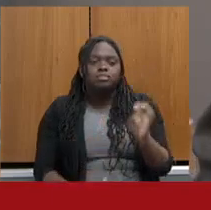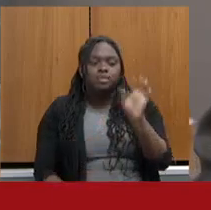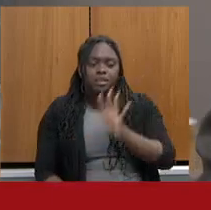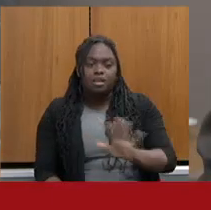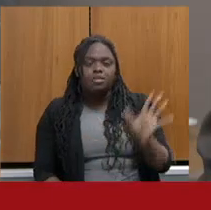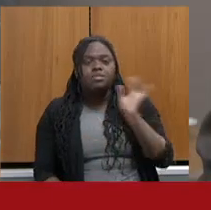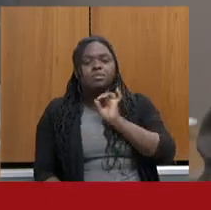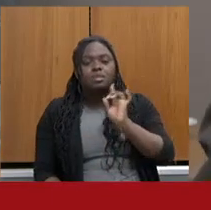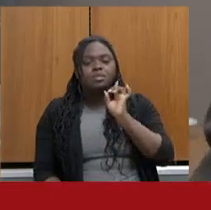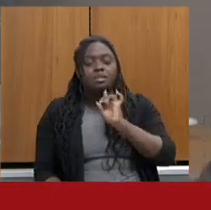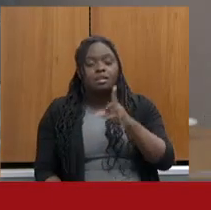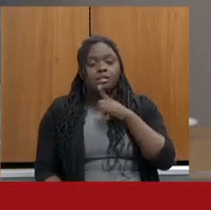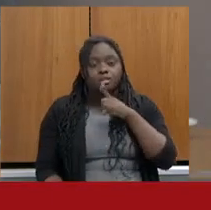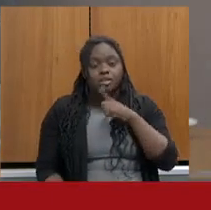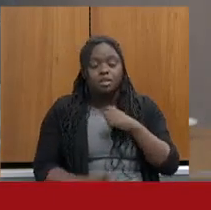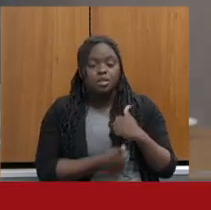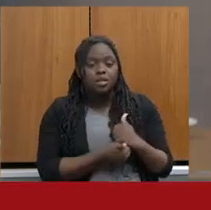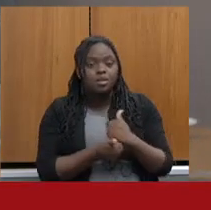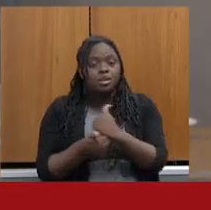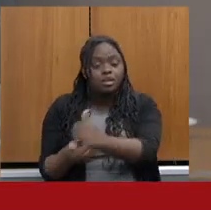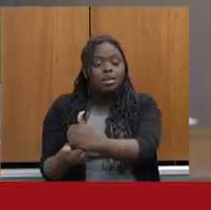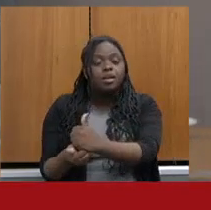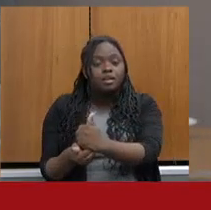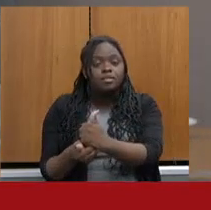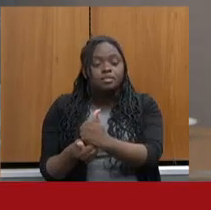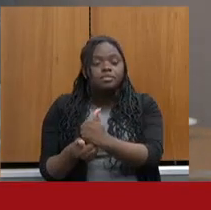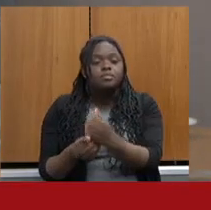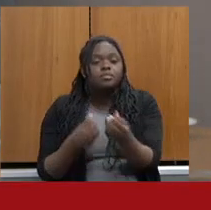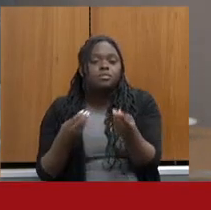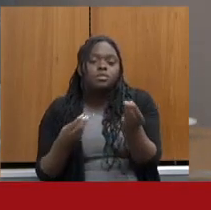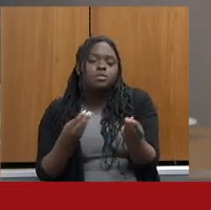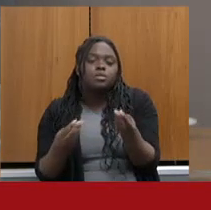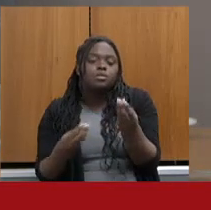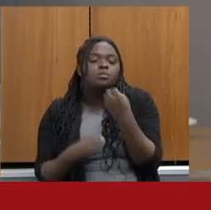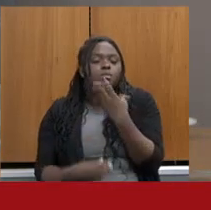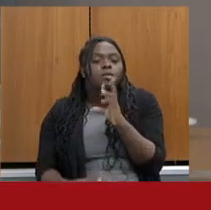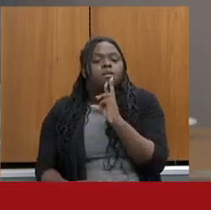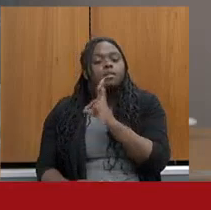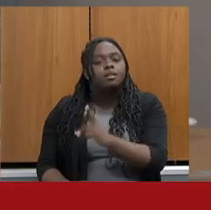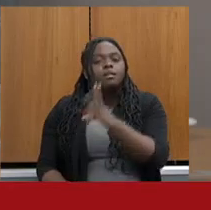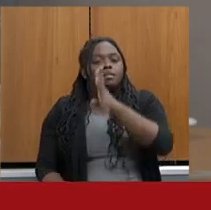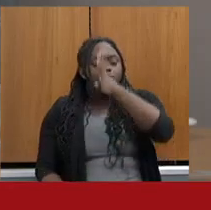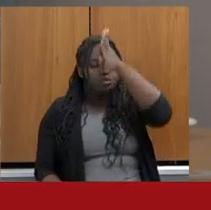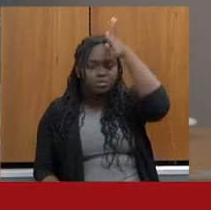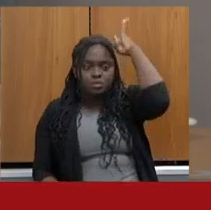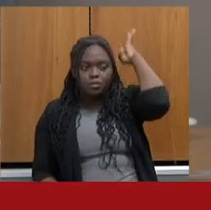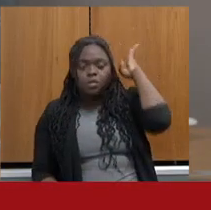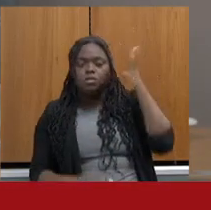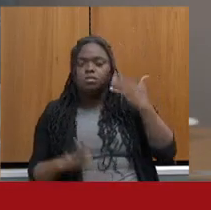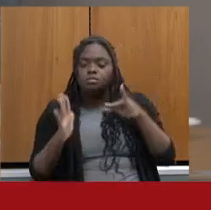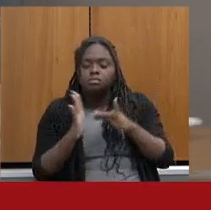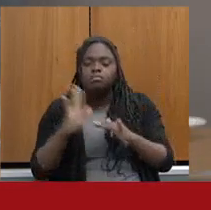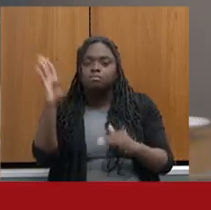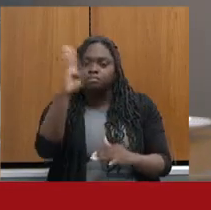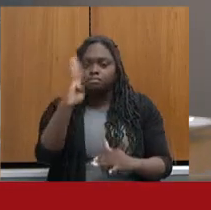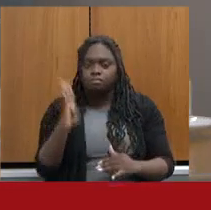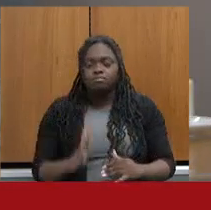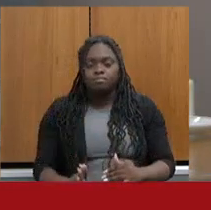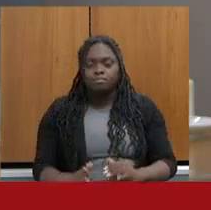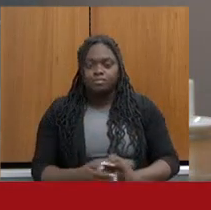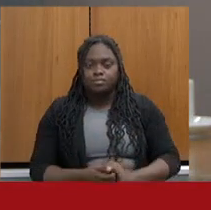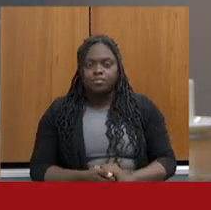temos contribuído para a boa condição de resposta de bombeiros de todo o Brasil